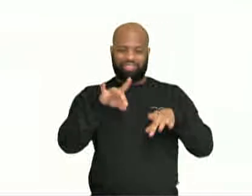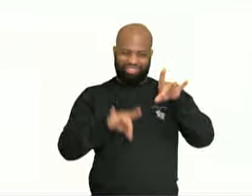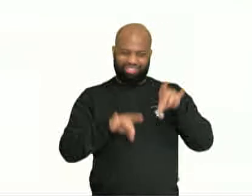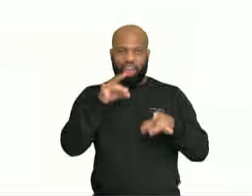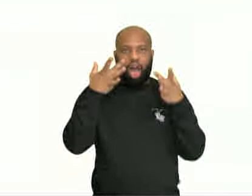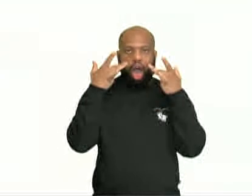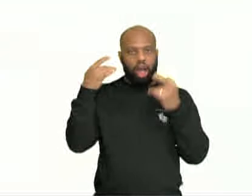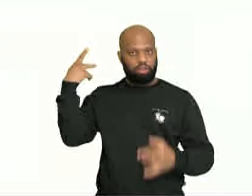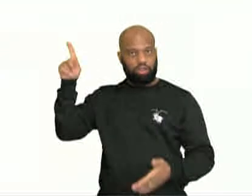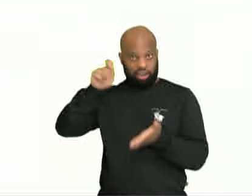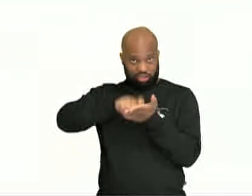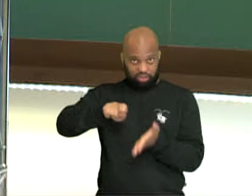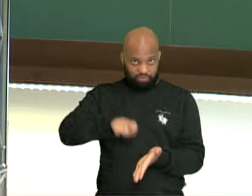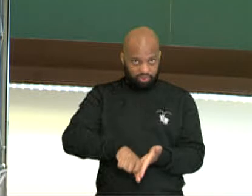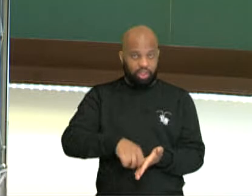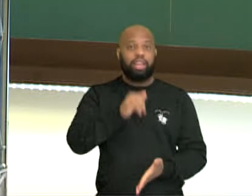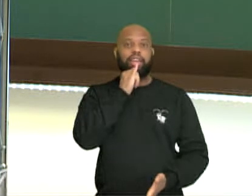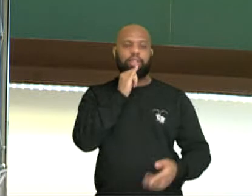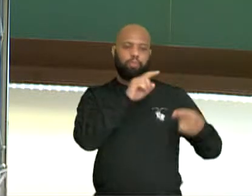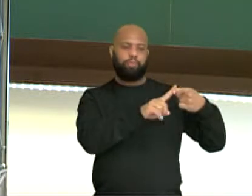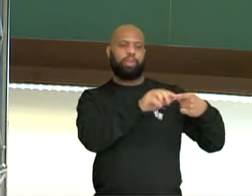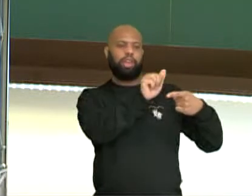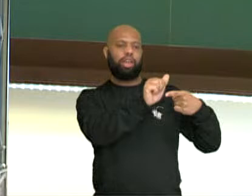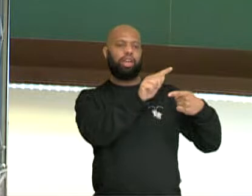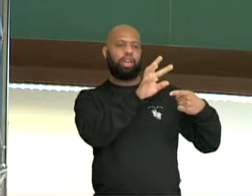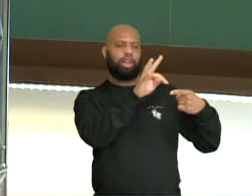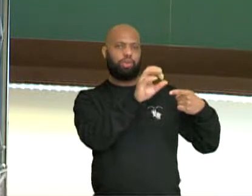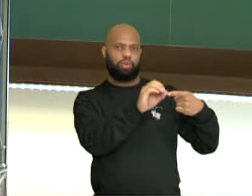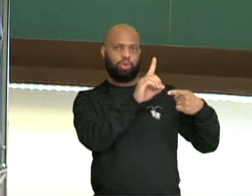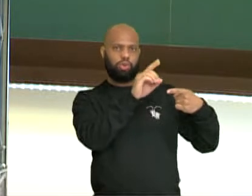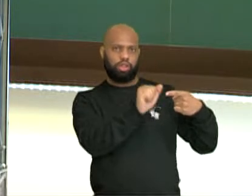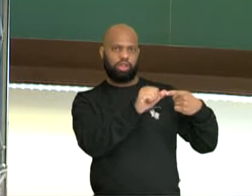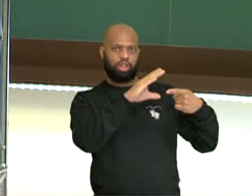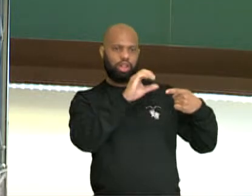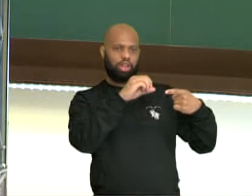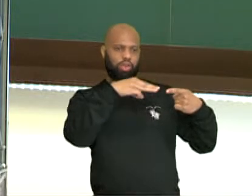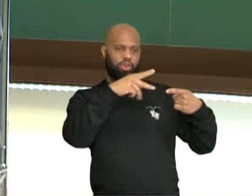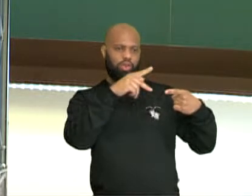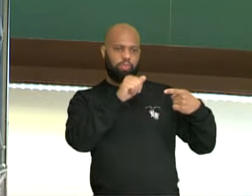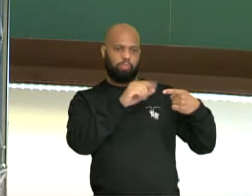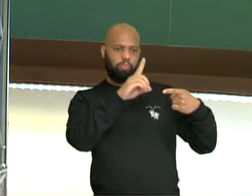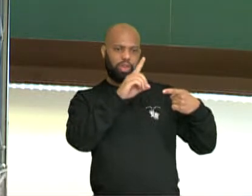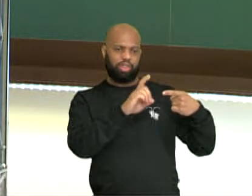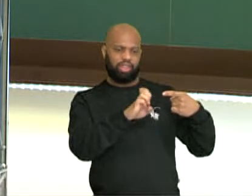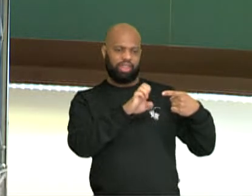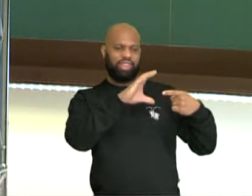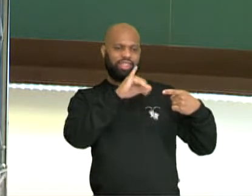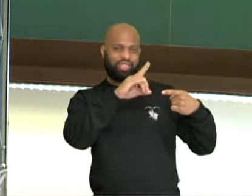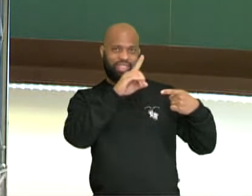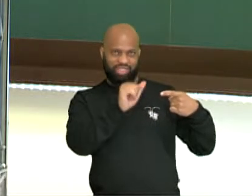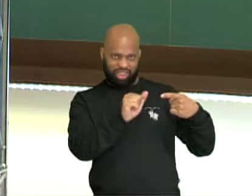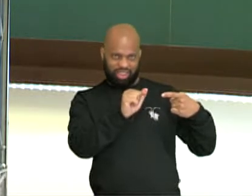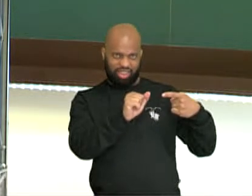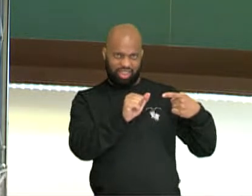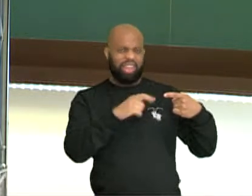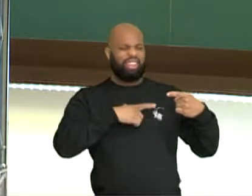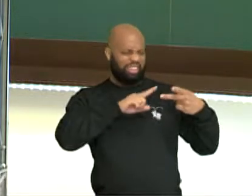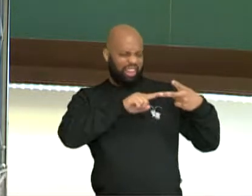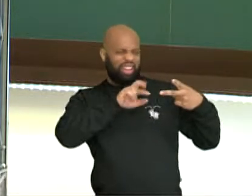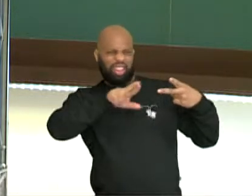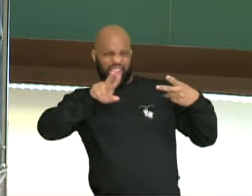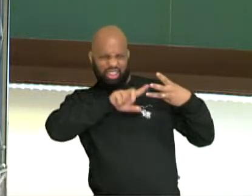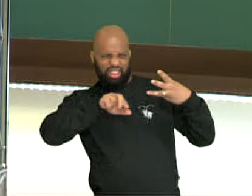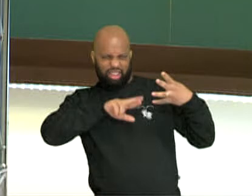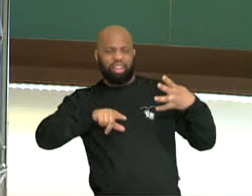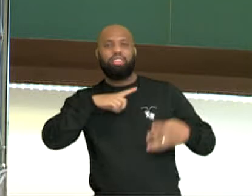Suassuna, o Alto da Compadecida, né, que tem o João do Grilo, o Chicó, você já deve ter visto alguma interpretação, já